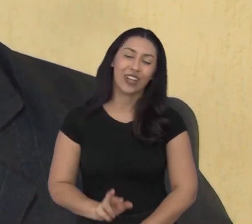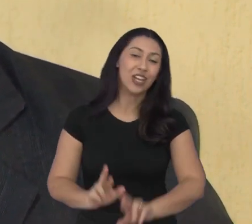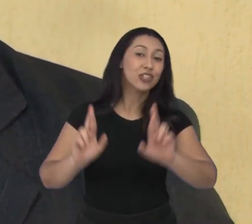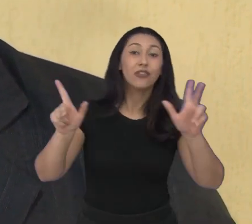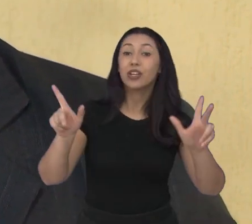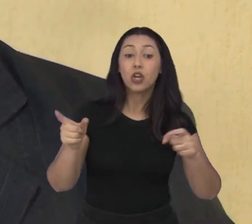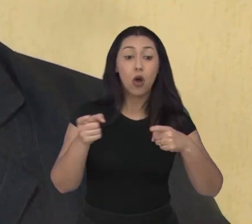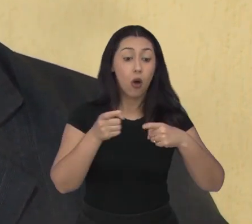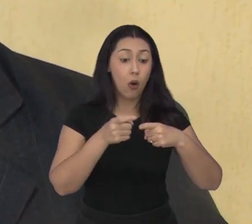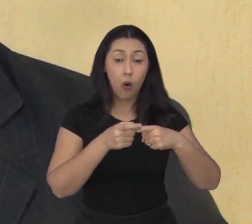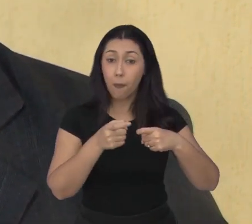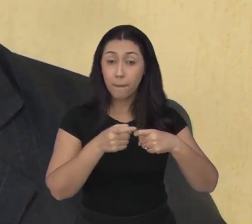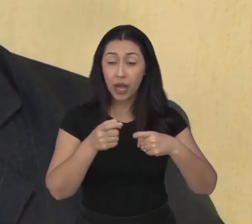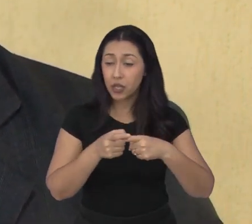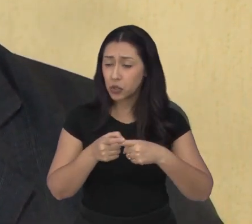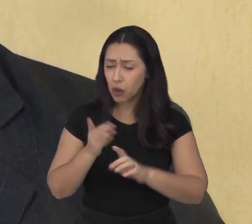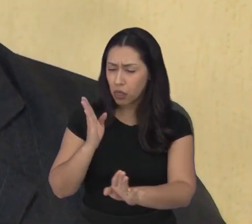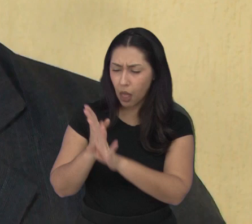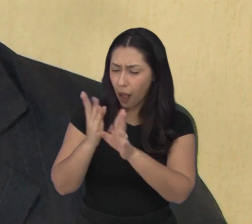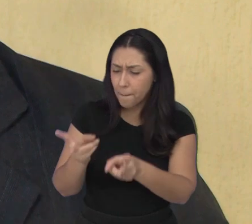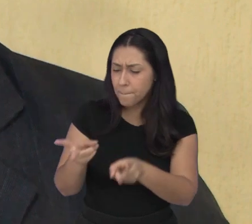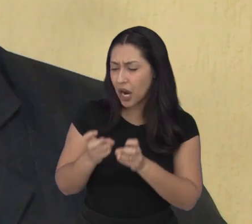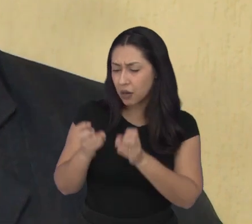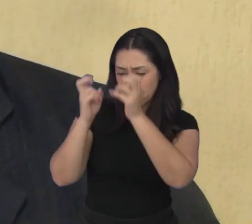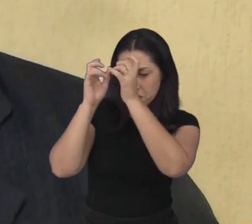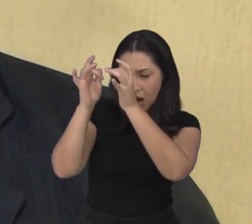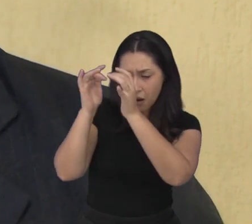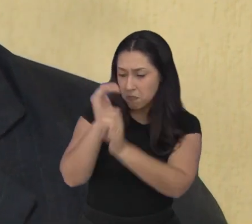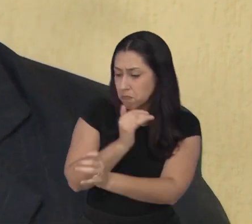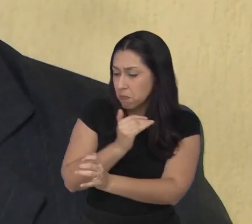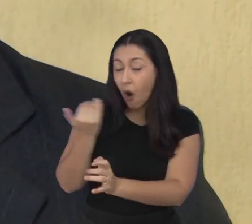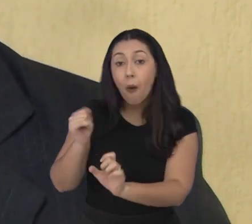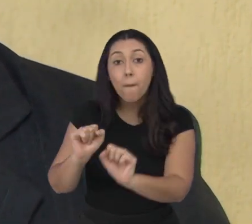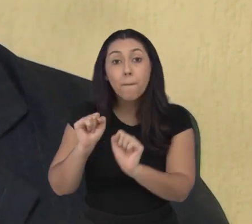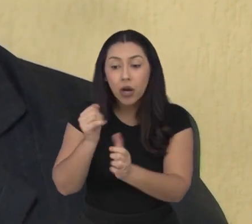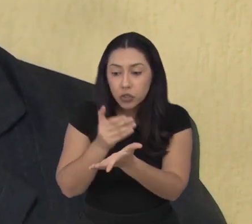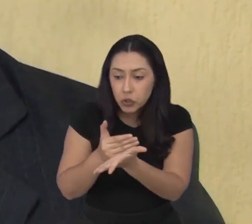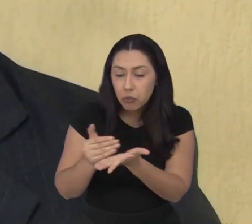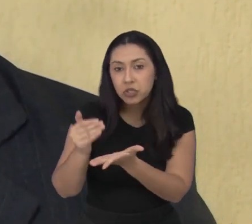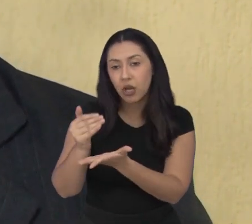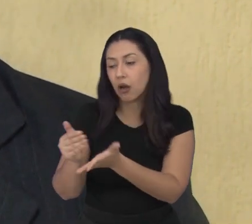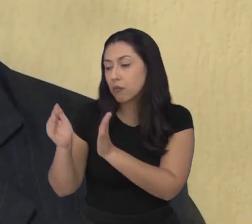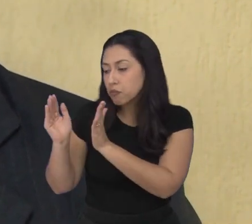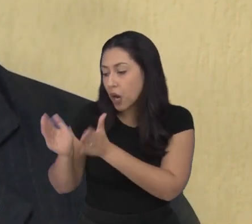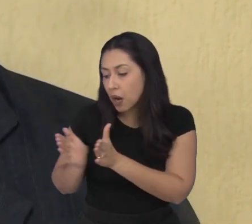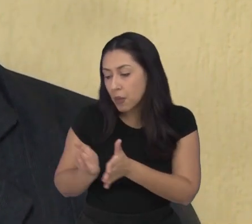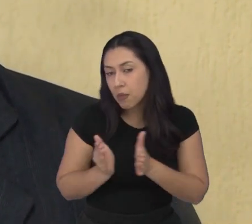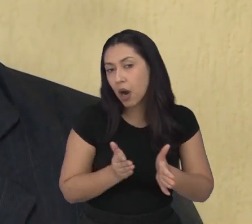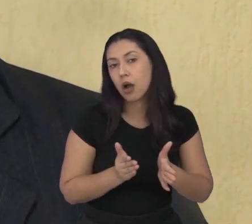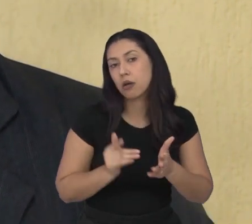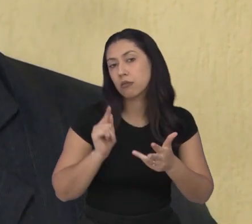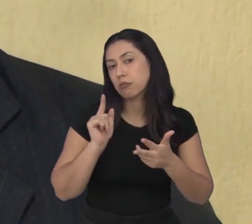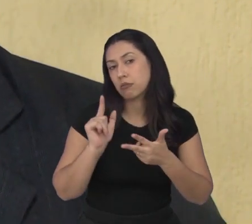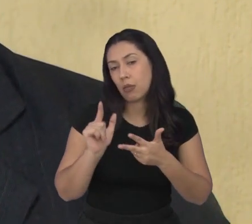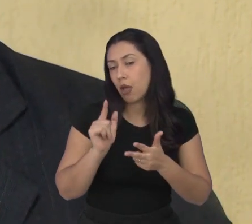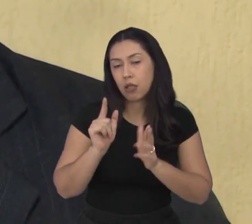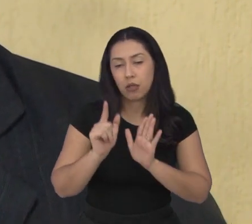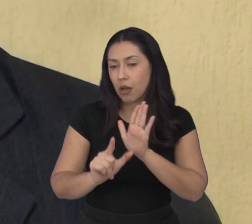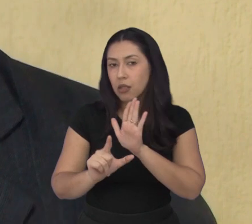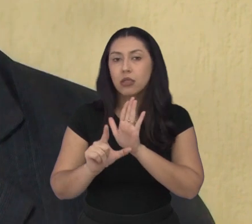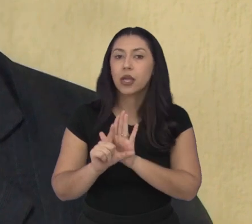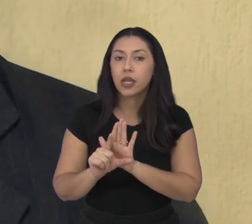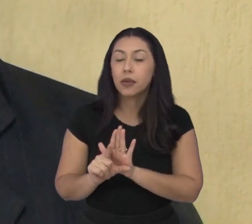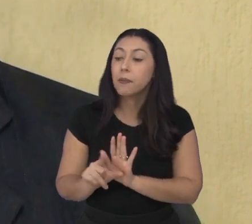essa fase e o próprio médico que constatasse a morte cerebral poderia, sim, já dar início a todos os trâmites legais